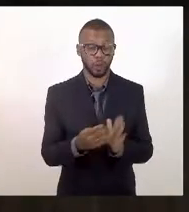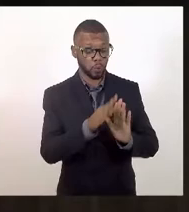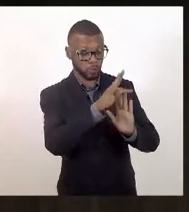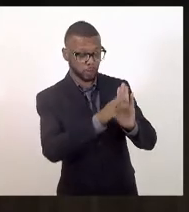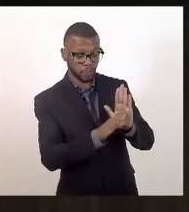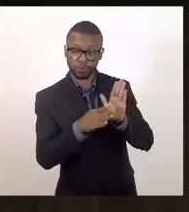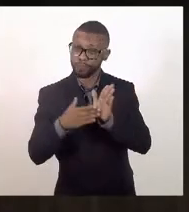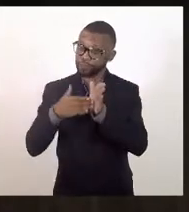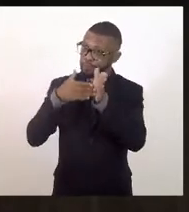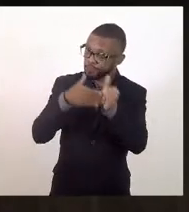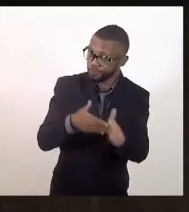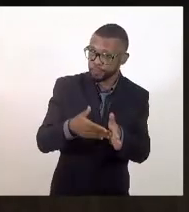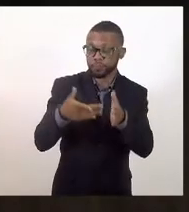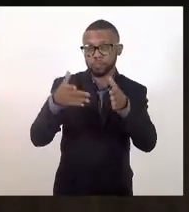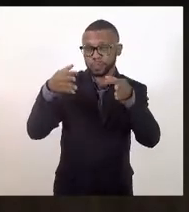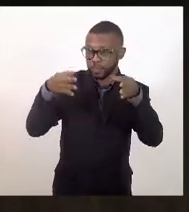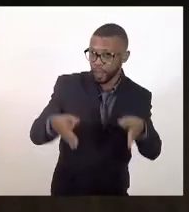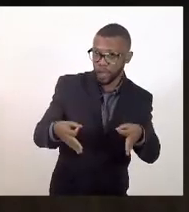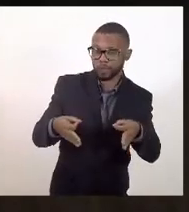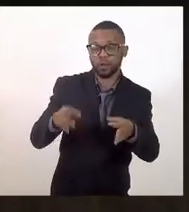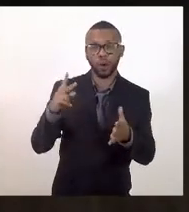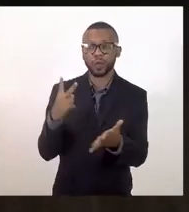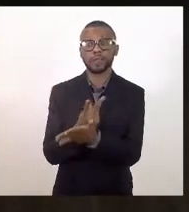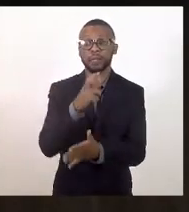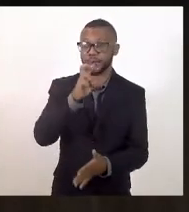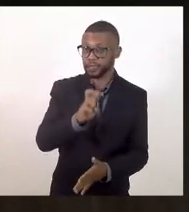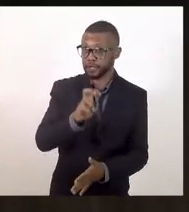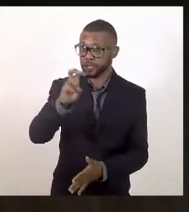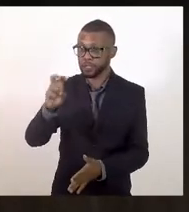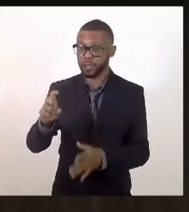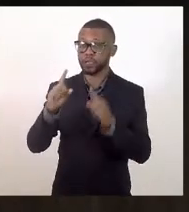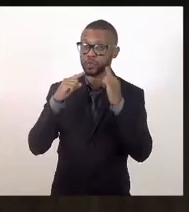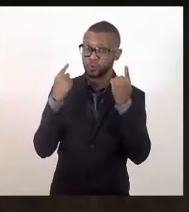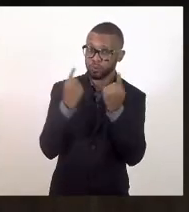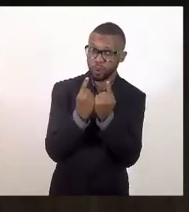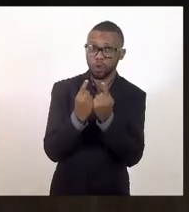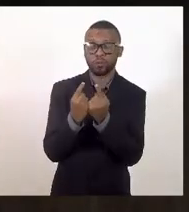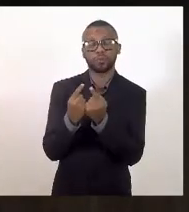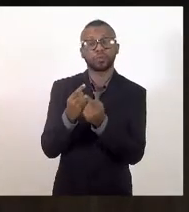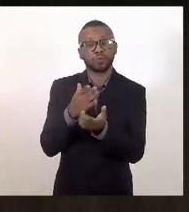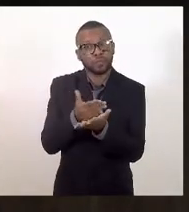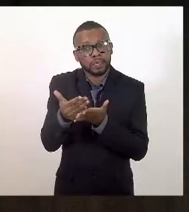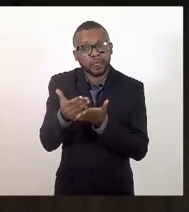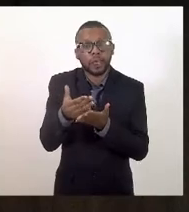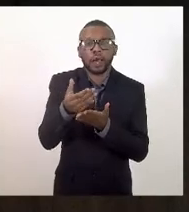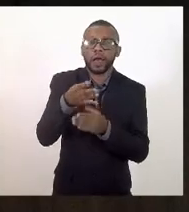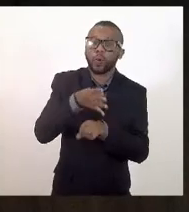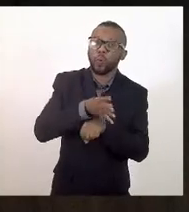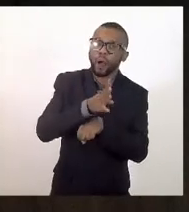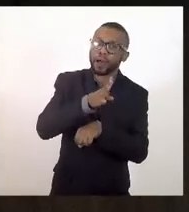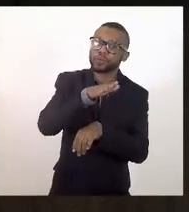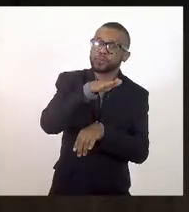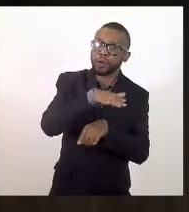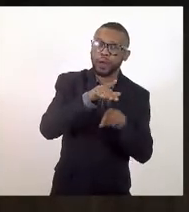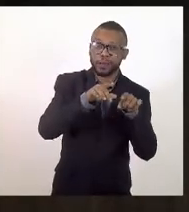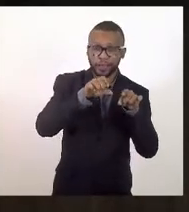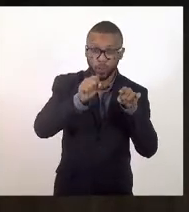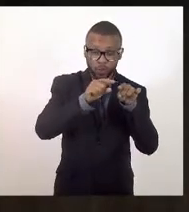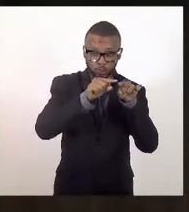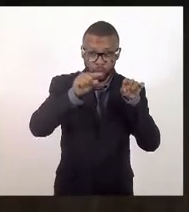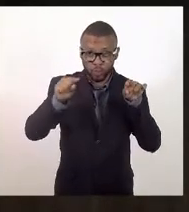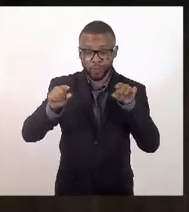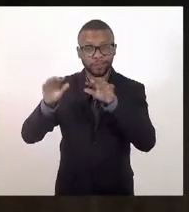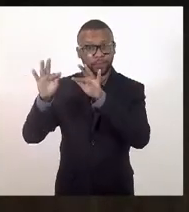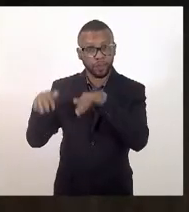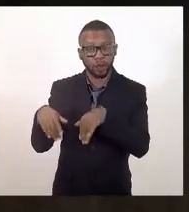na 55ª sessão ordinária, que iniciada às 16 horas e 8 minutos, encerrou-se às 17 horas